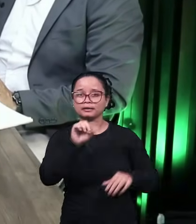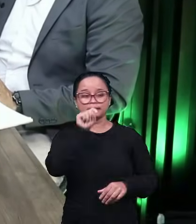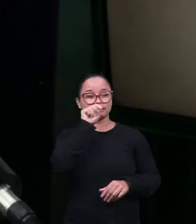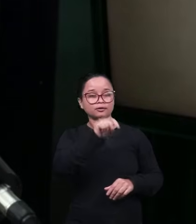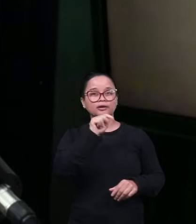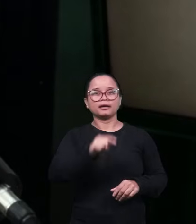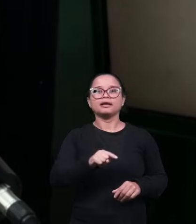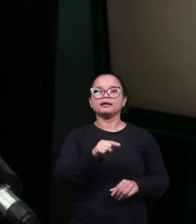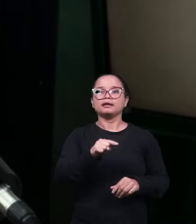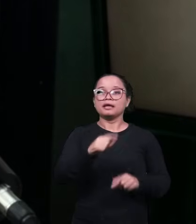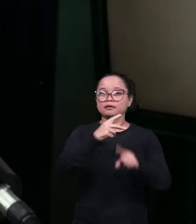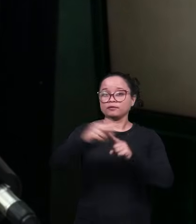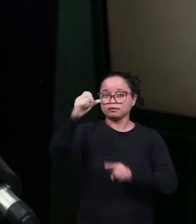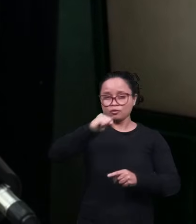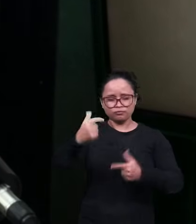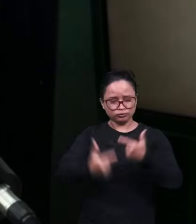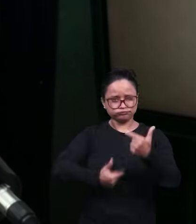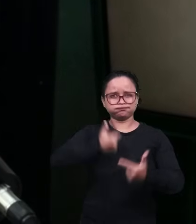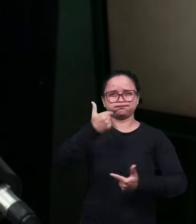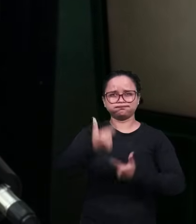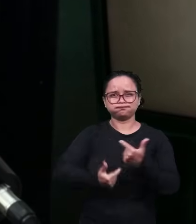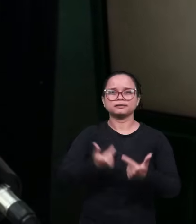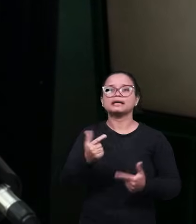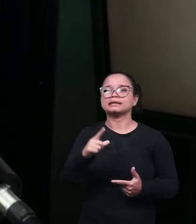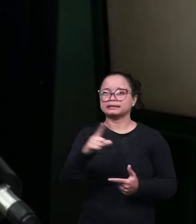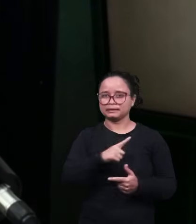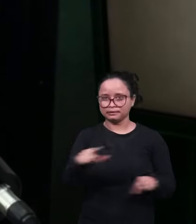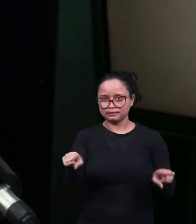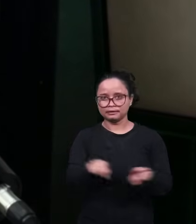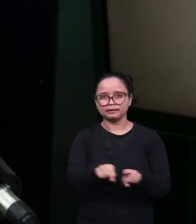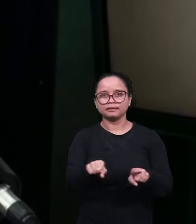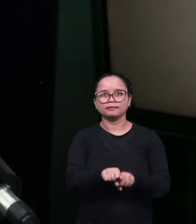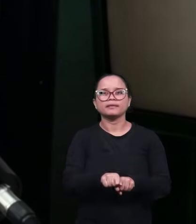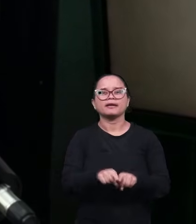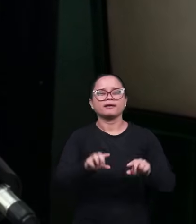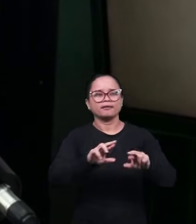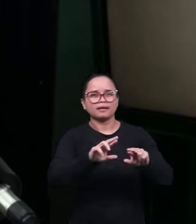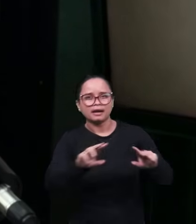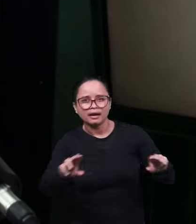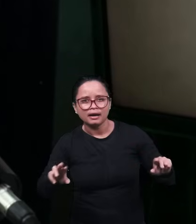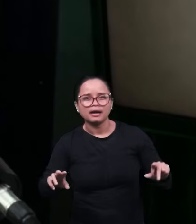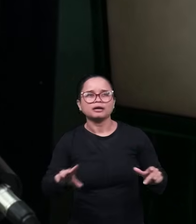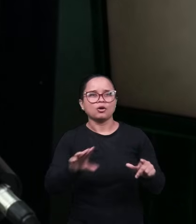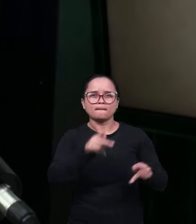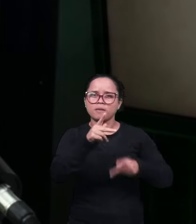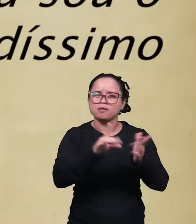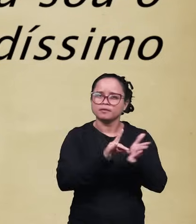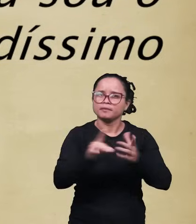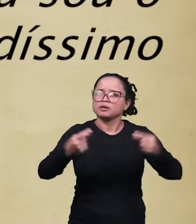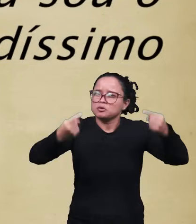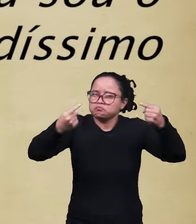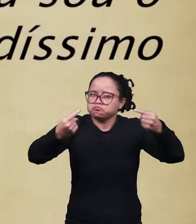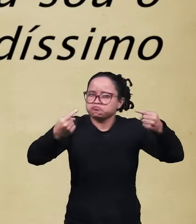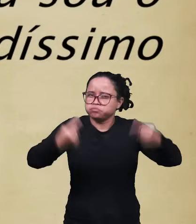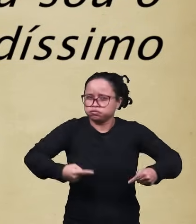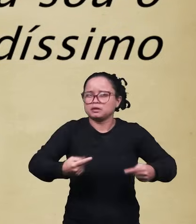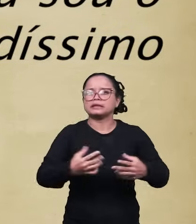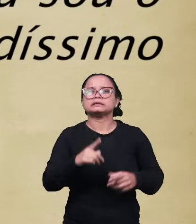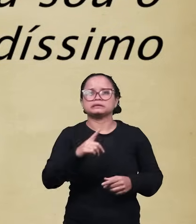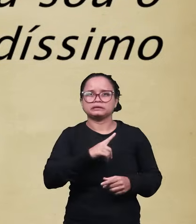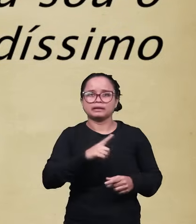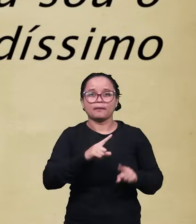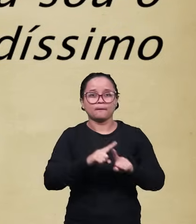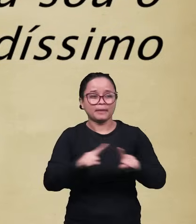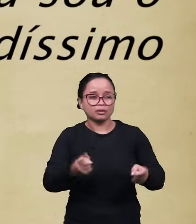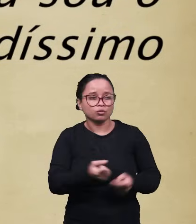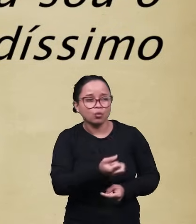acabara de vencer uma grande batalha, havia ali opositores, os inimigos, apesar da quantidade, o Senhor